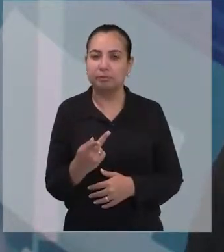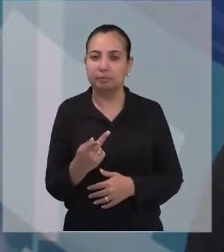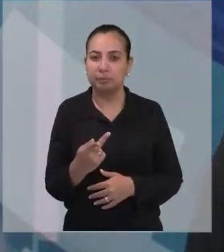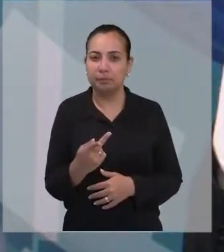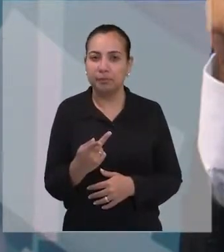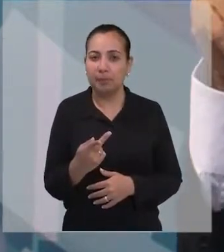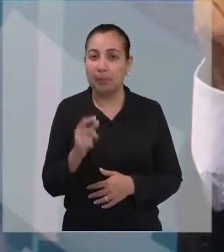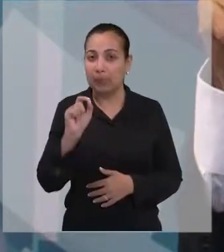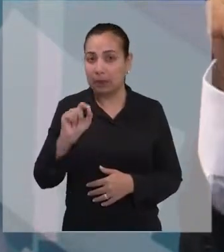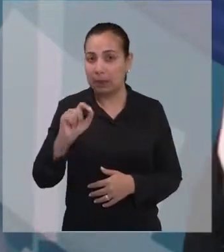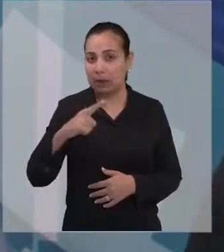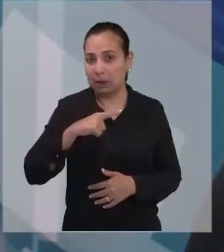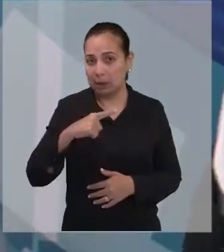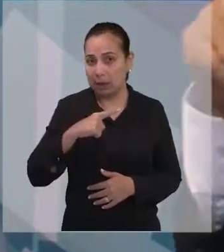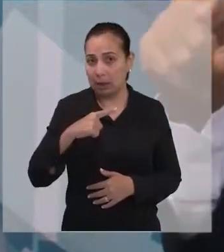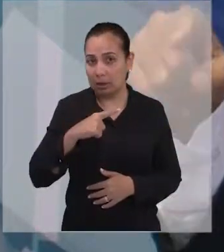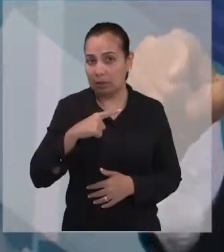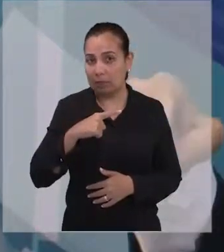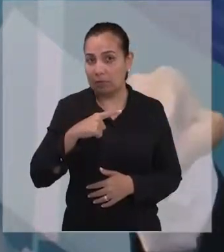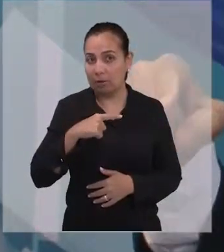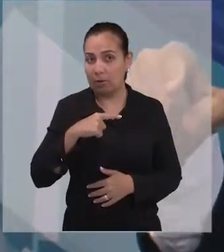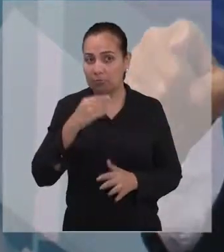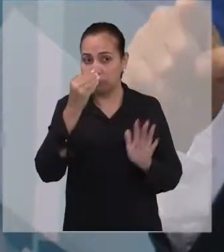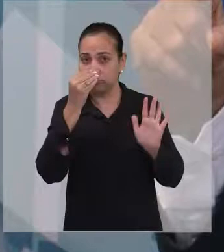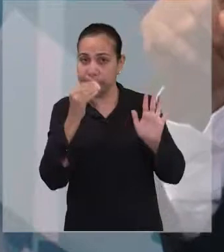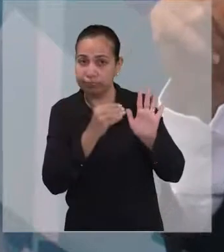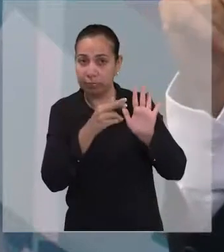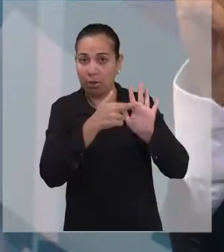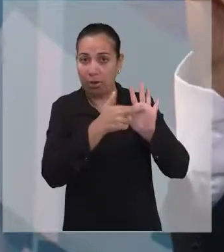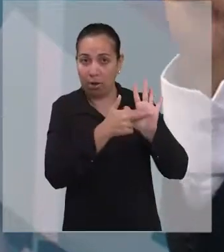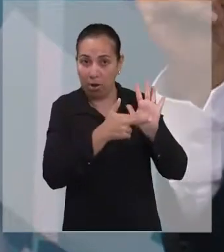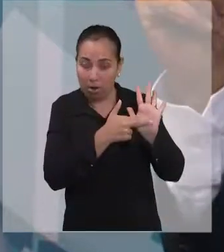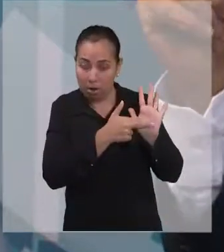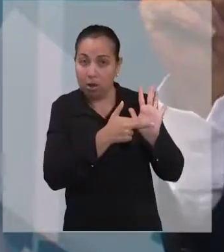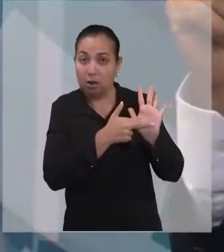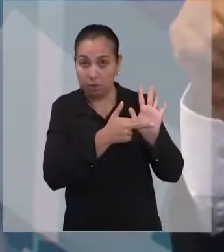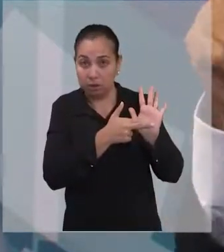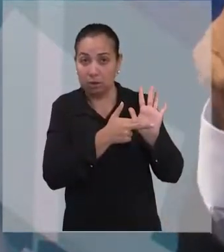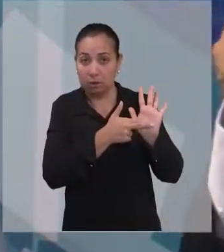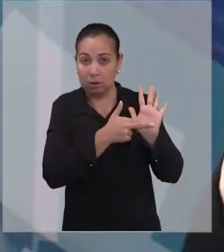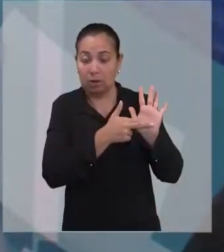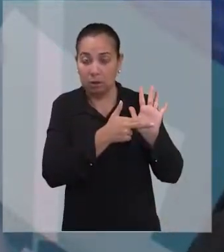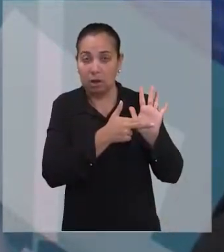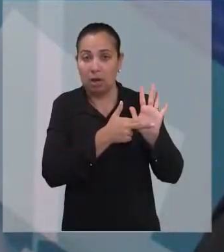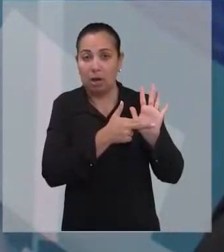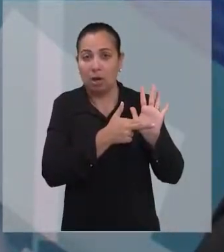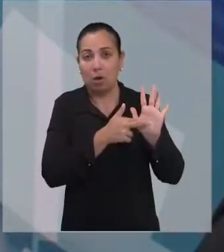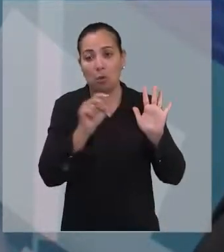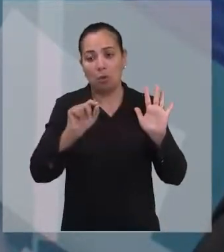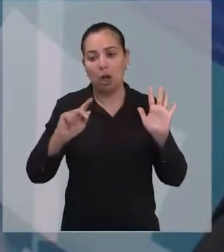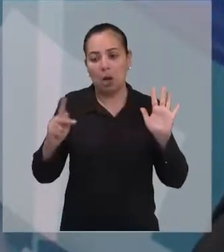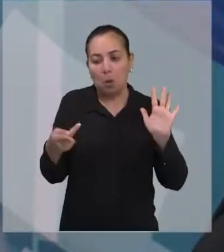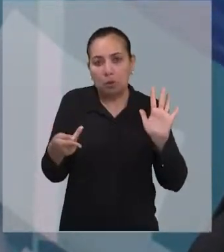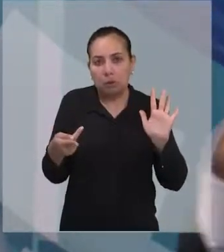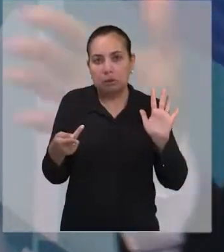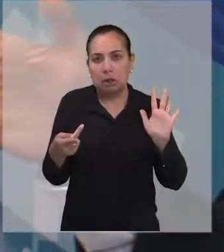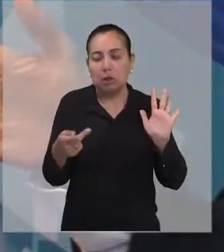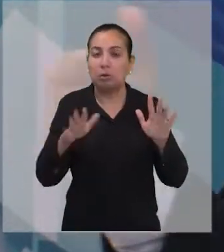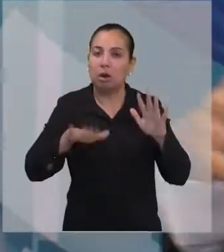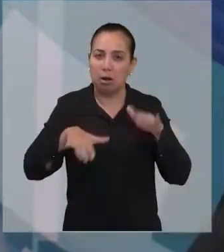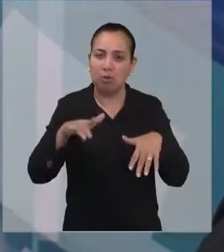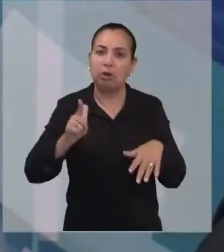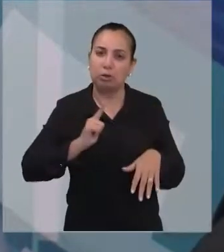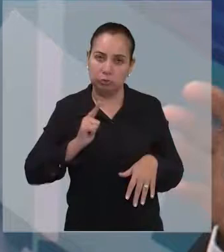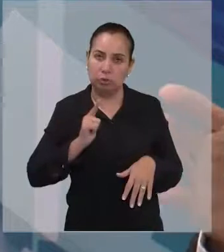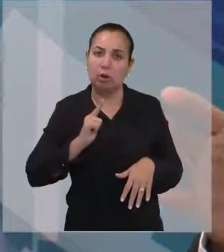uma violação das regras processuais em nome dos fins, é preciso admitir que houve tais violações. Que o que nós temos